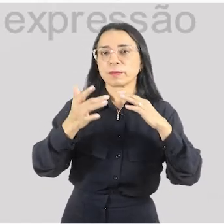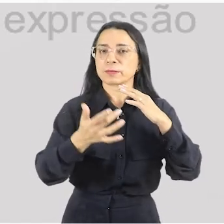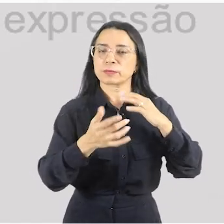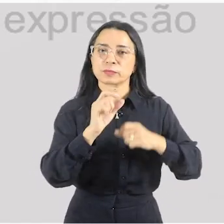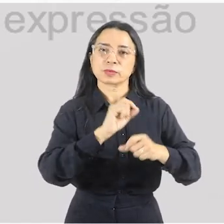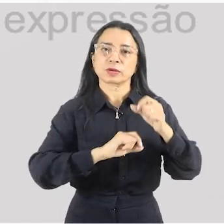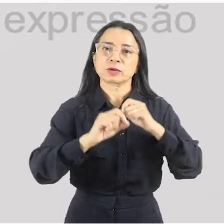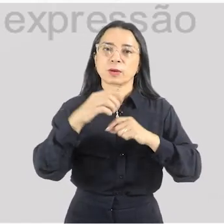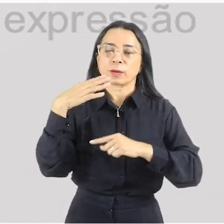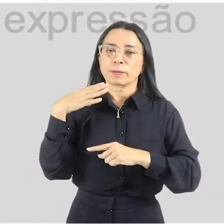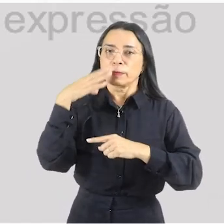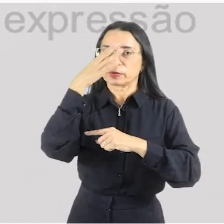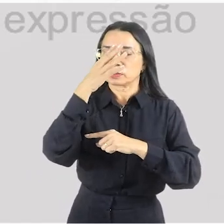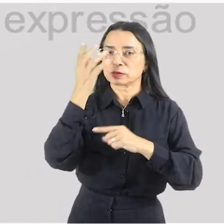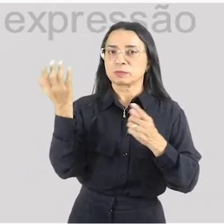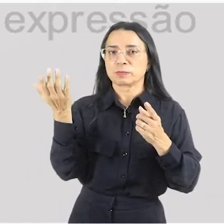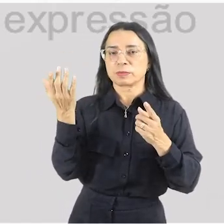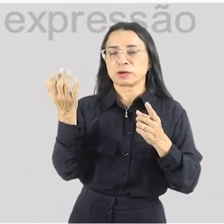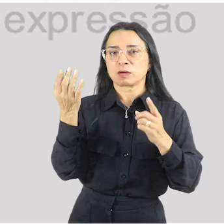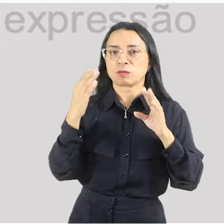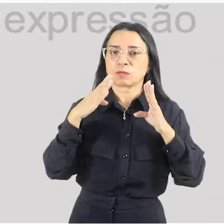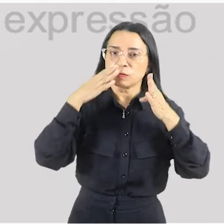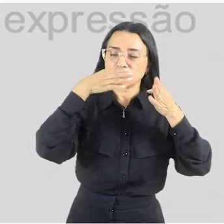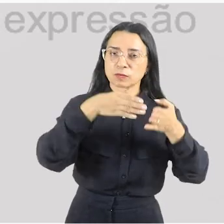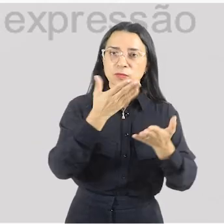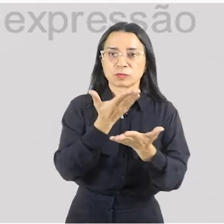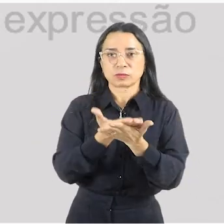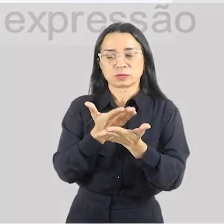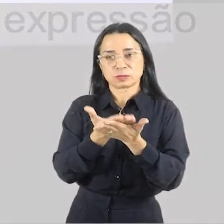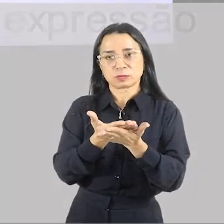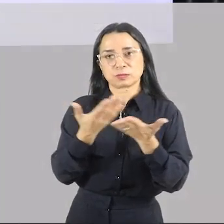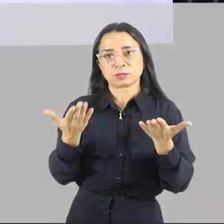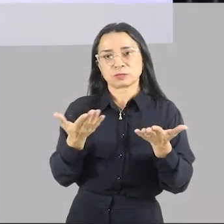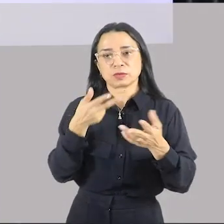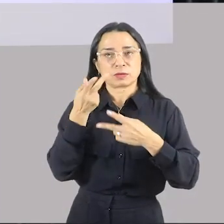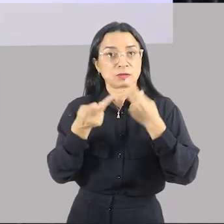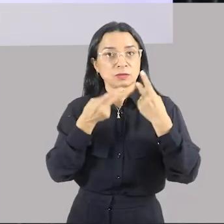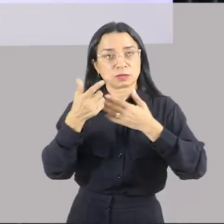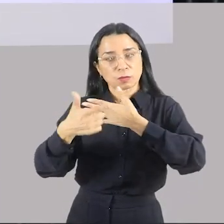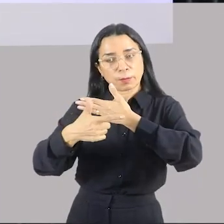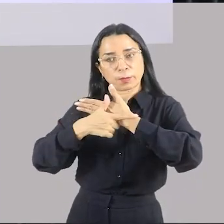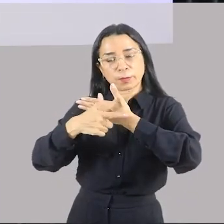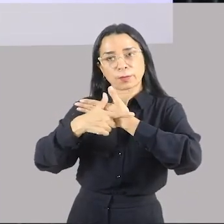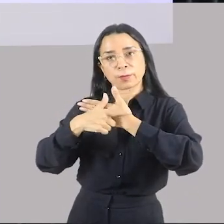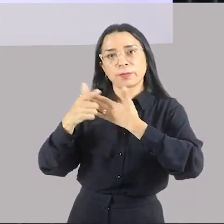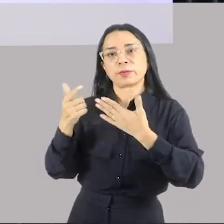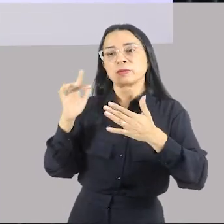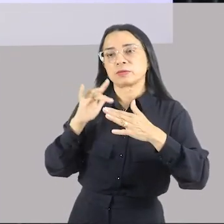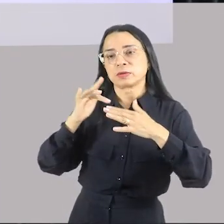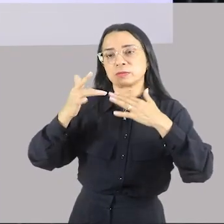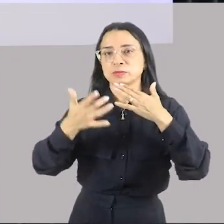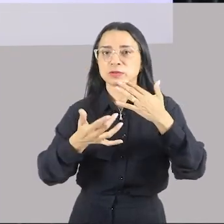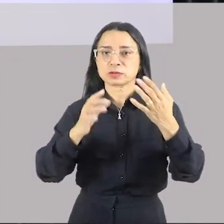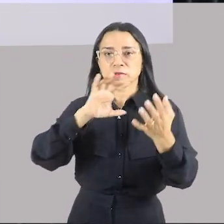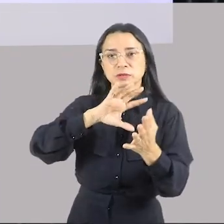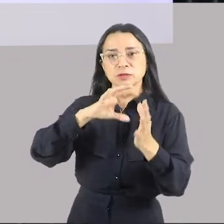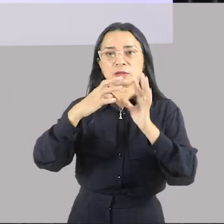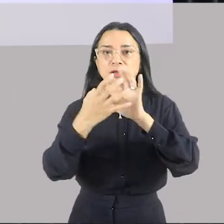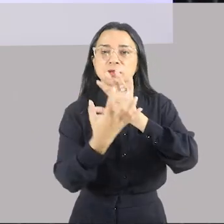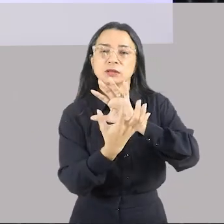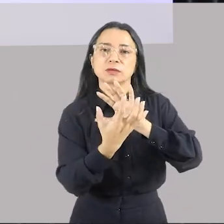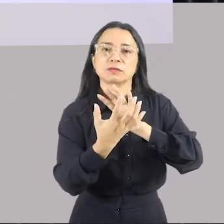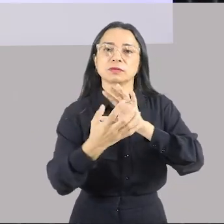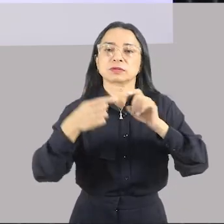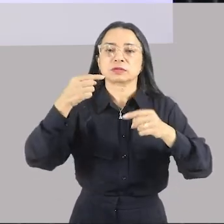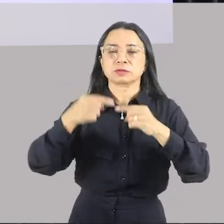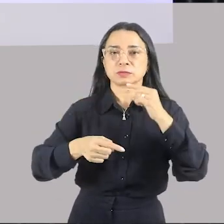é o principal ponto aqui dessa aula, né? A gente está falando exatamente do papel da mídia nessas interfaces da política.